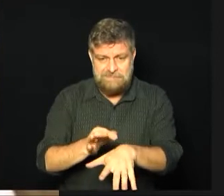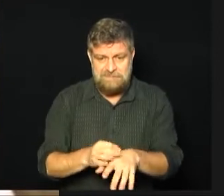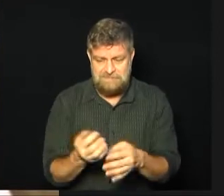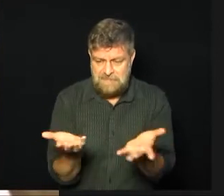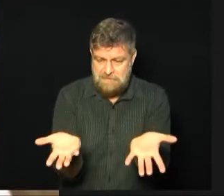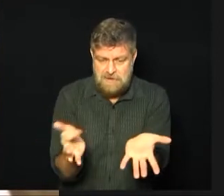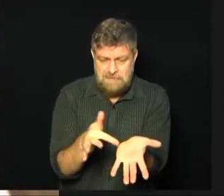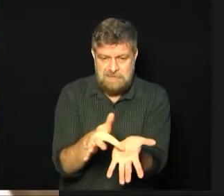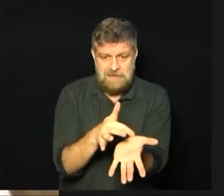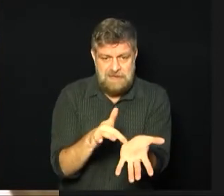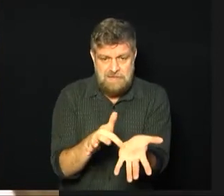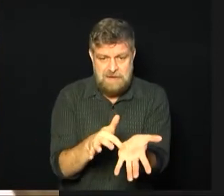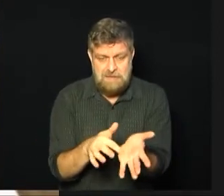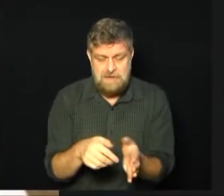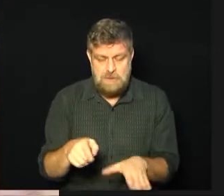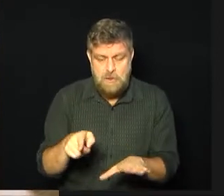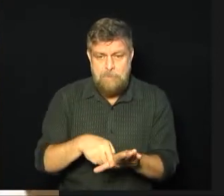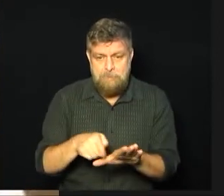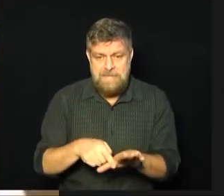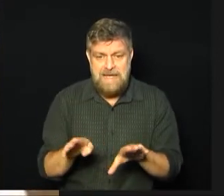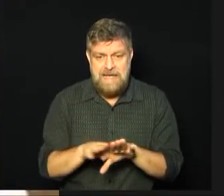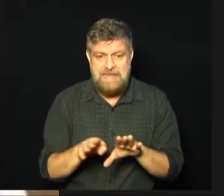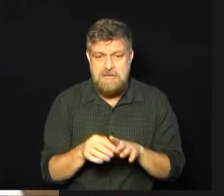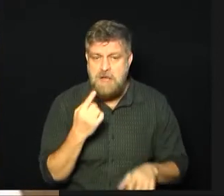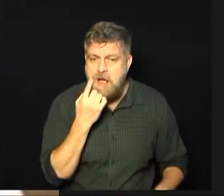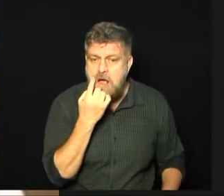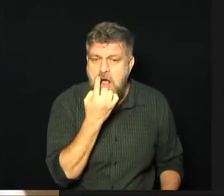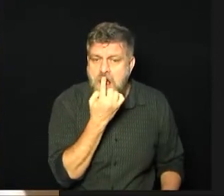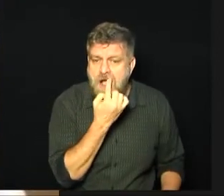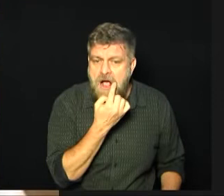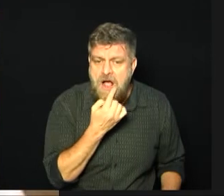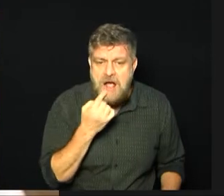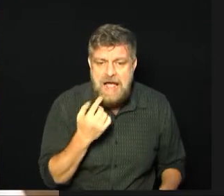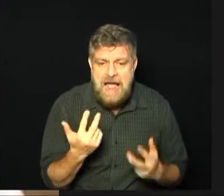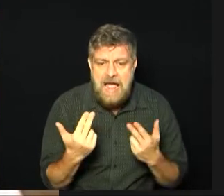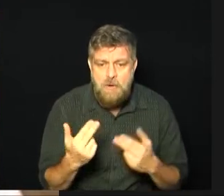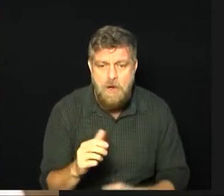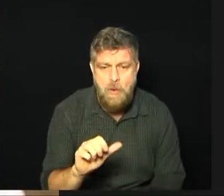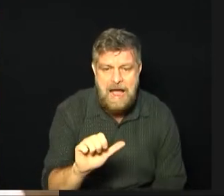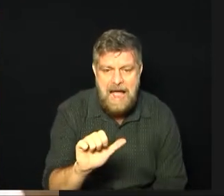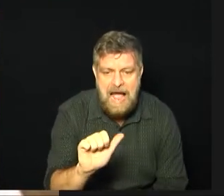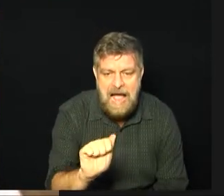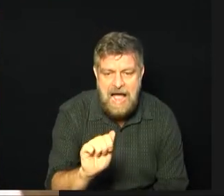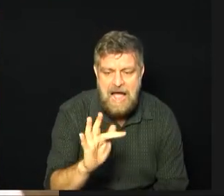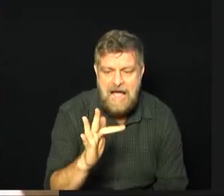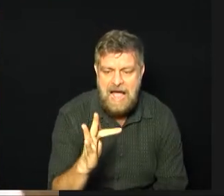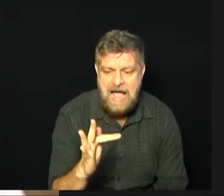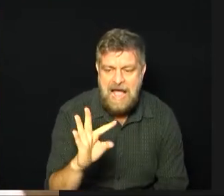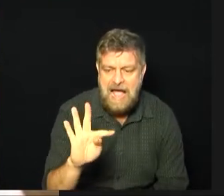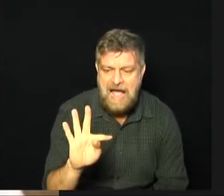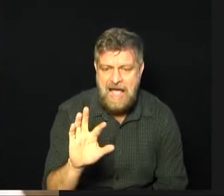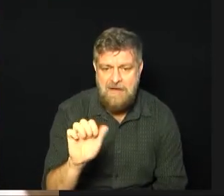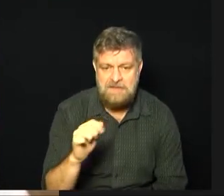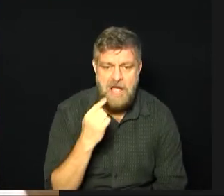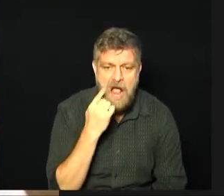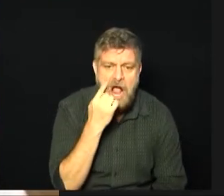das mãos e na planta dos pés, e lesões na boca, que são como se fossem aftas, né, algumas aftas grandes e às vezes